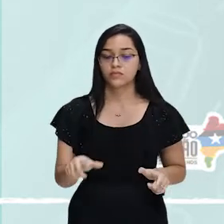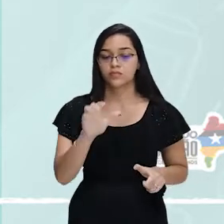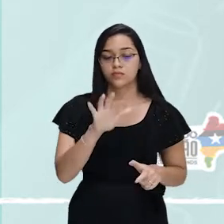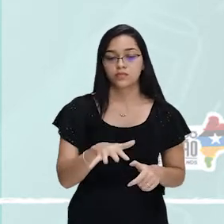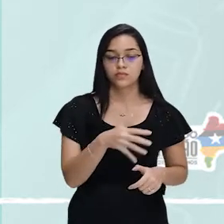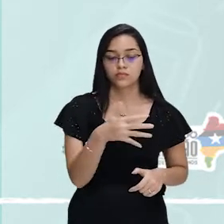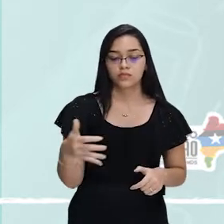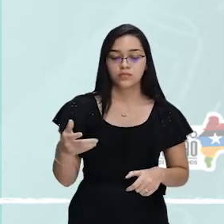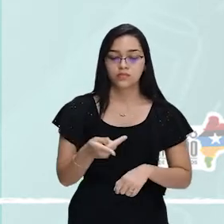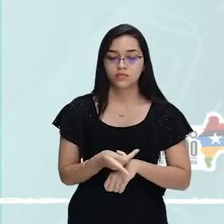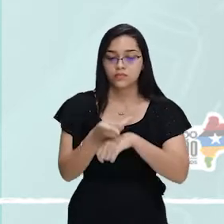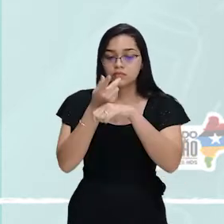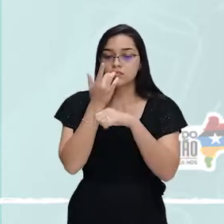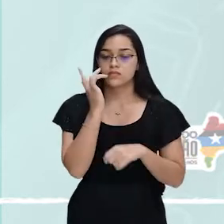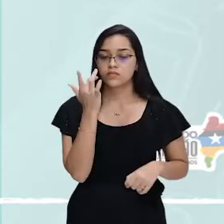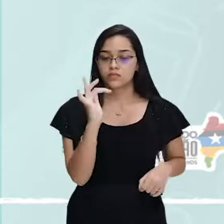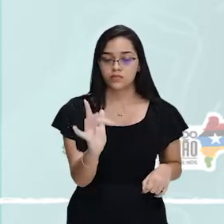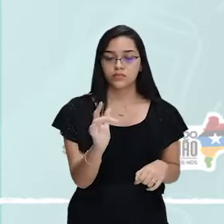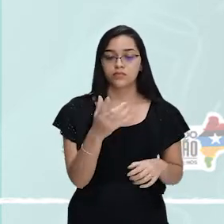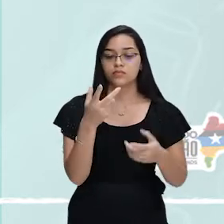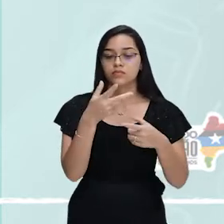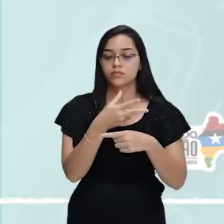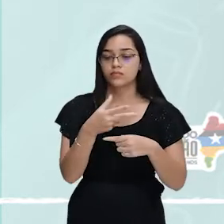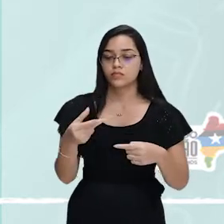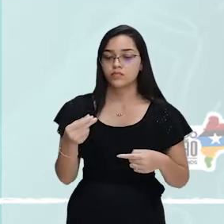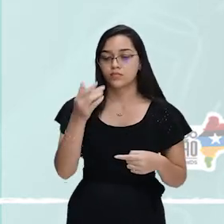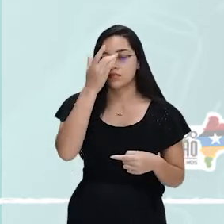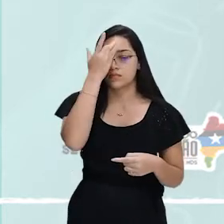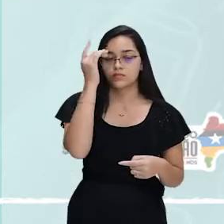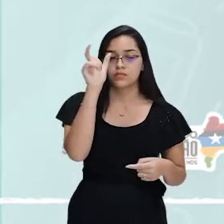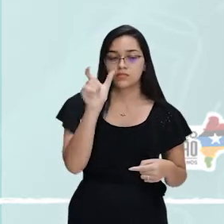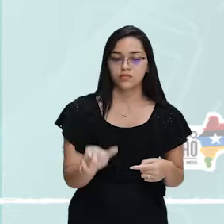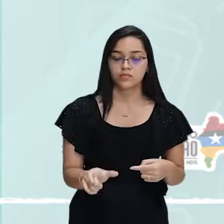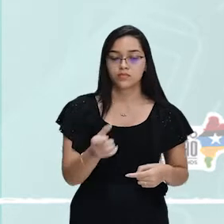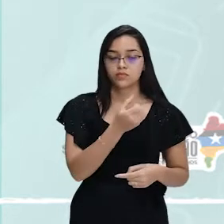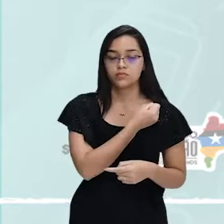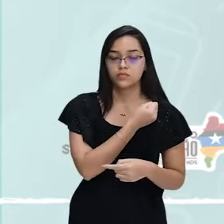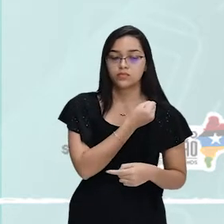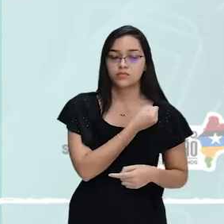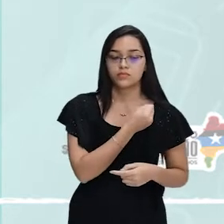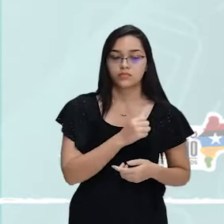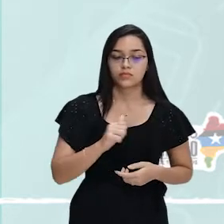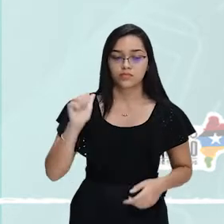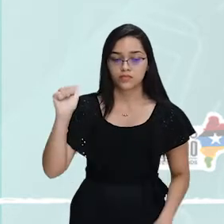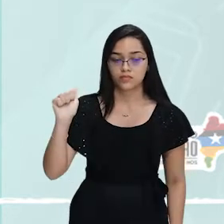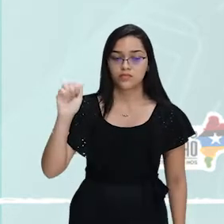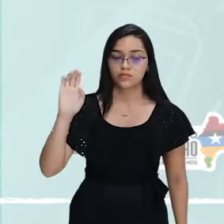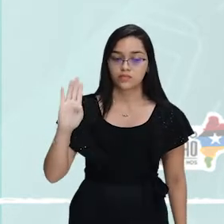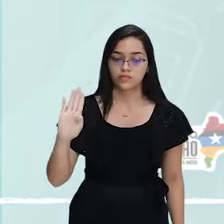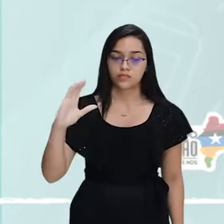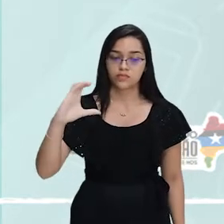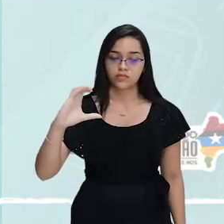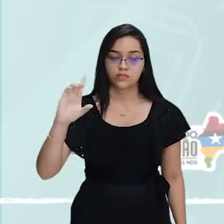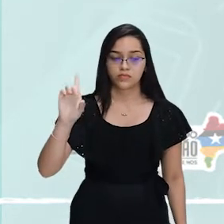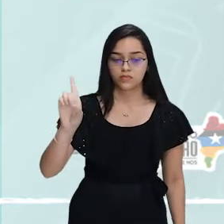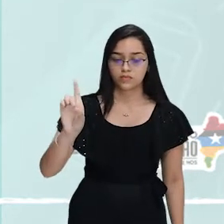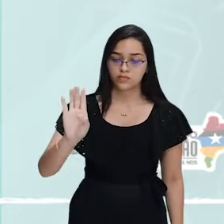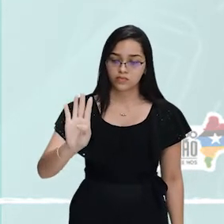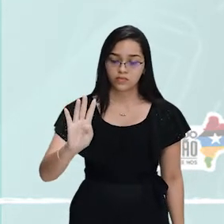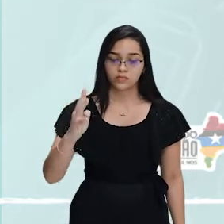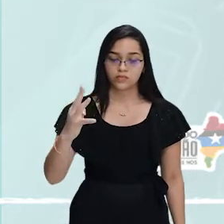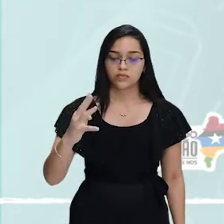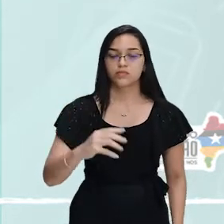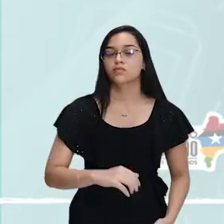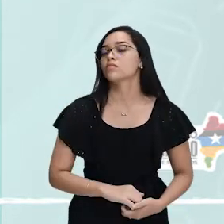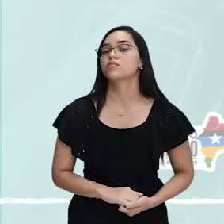desses 5 atletas estão no quadro. A medalha de ouro foi conquistada pelo atleta 1, 2, 3,